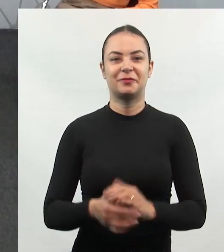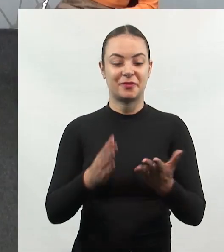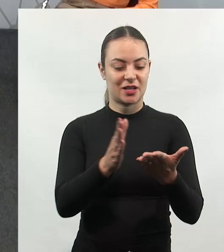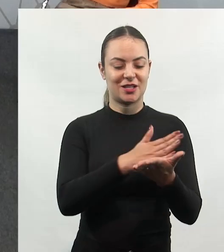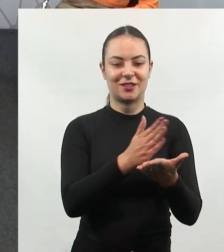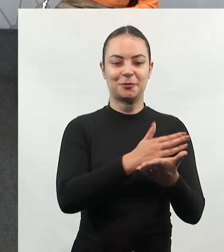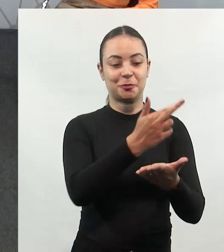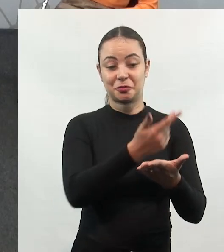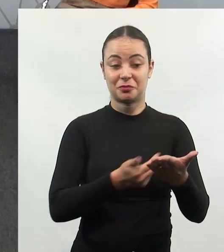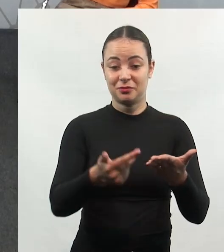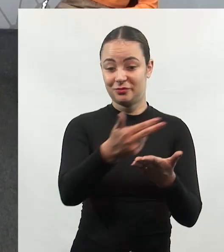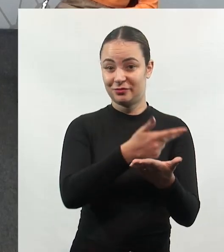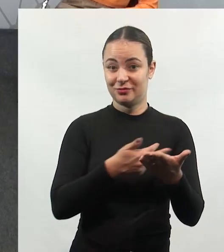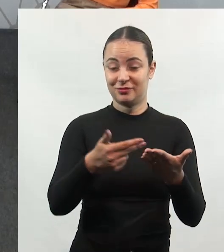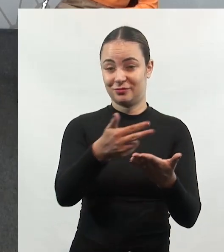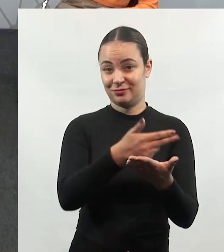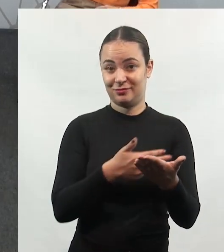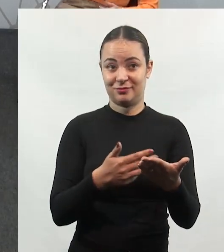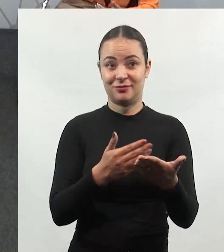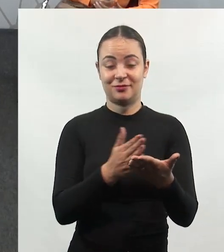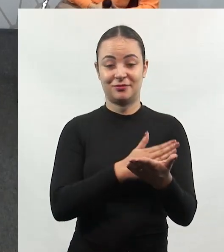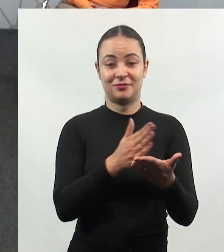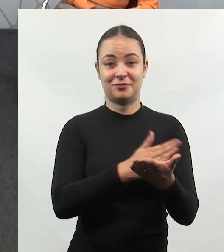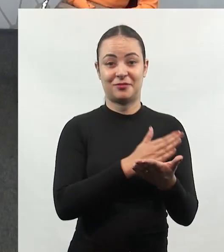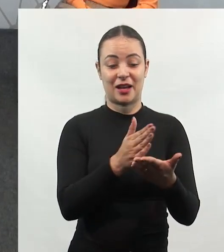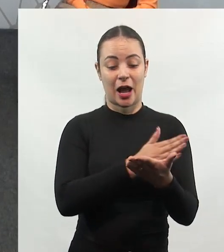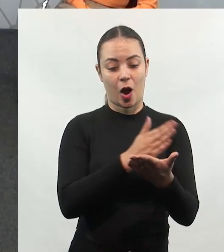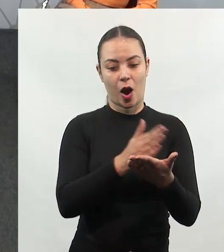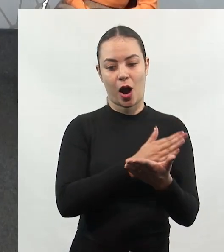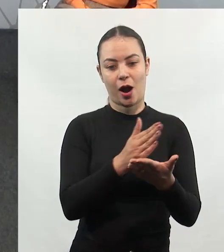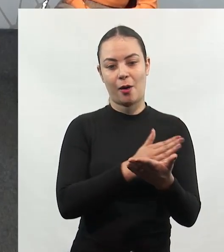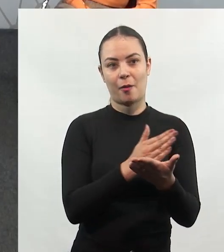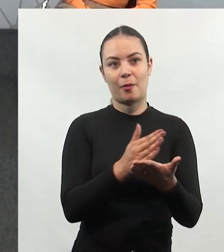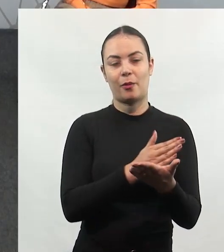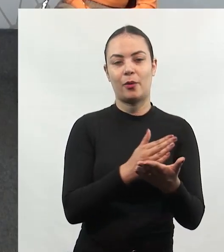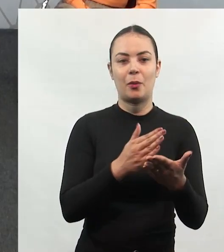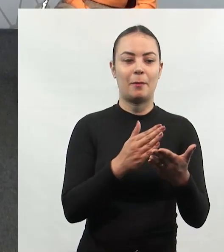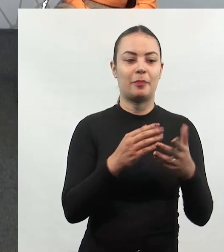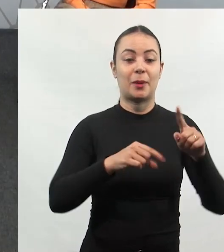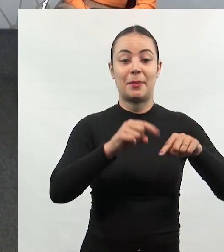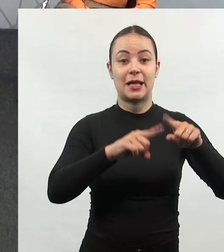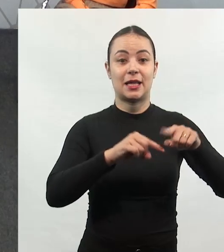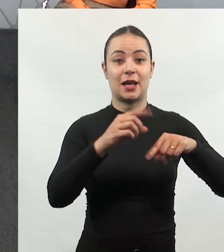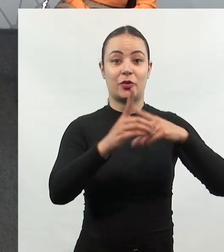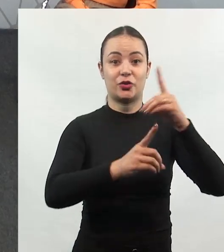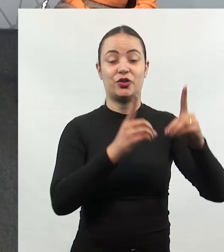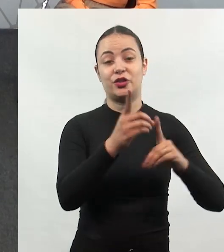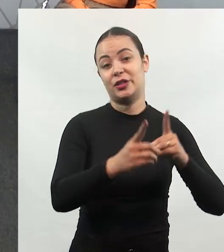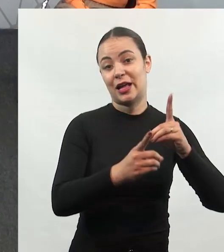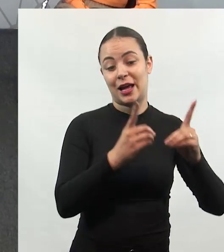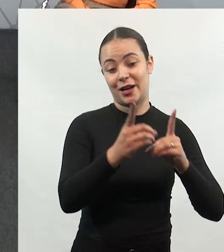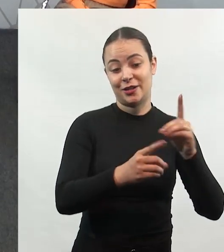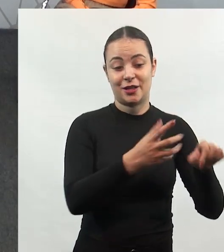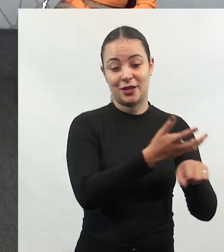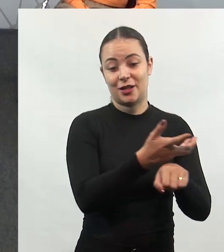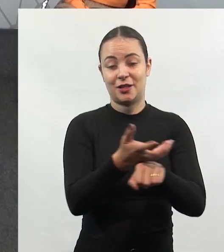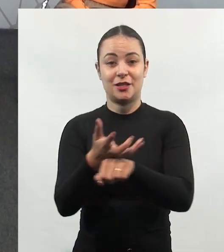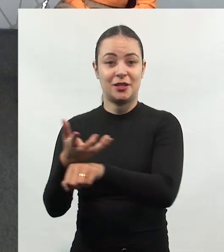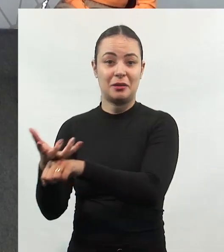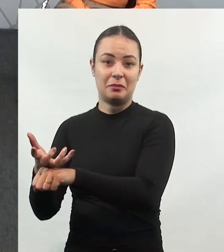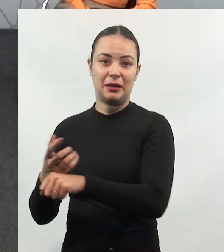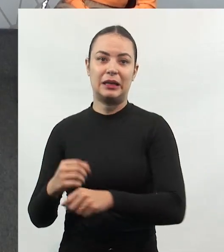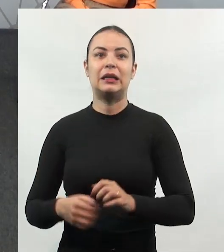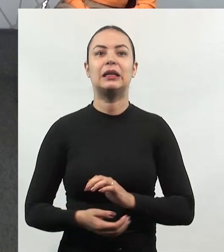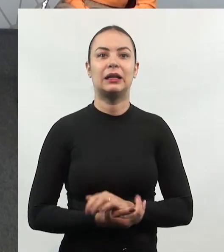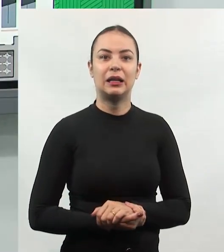Os jogos, o né? magistério é um curso gente muito montava. interessante, né? A gente aqui, às vezes a gente sempre comenta que quando a gente está falando sobre o